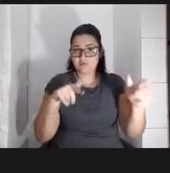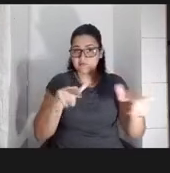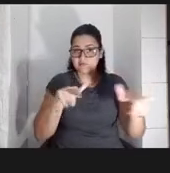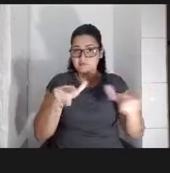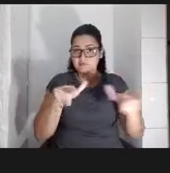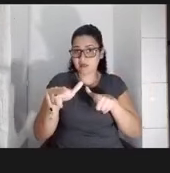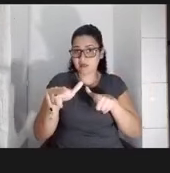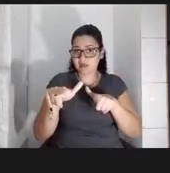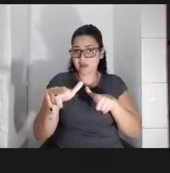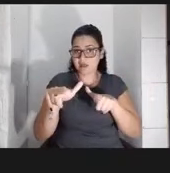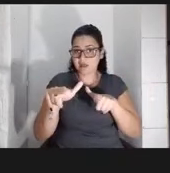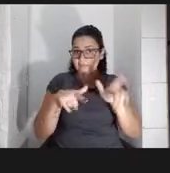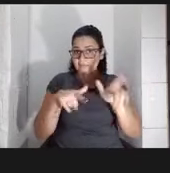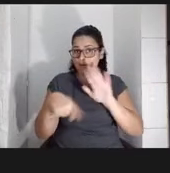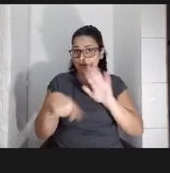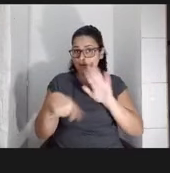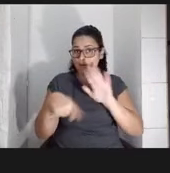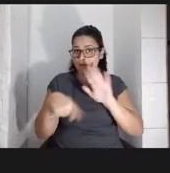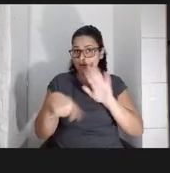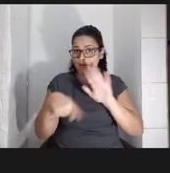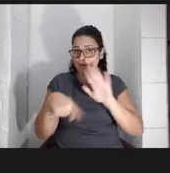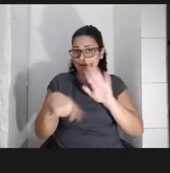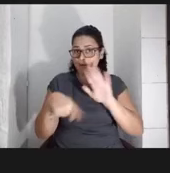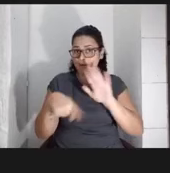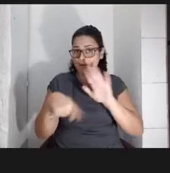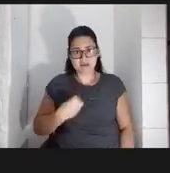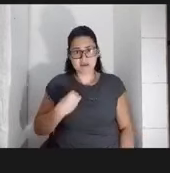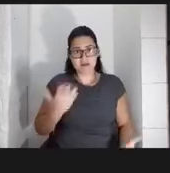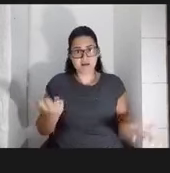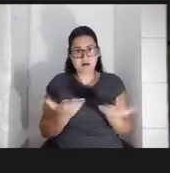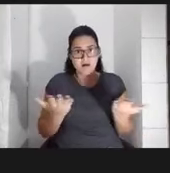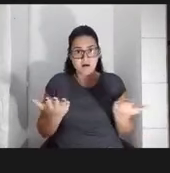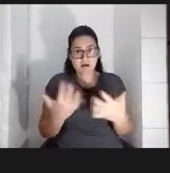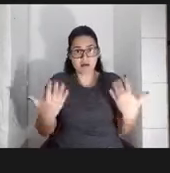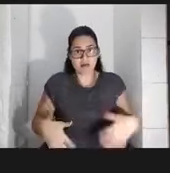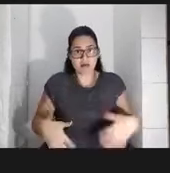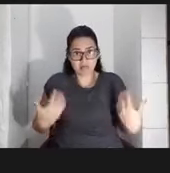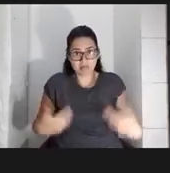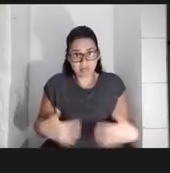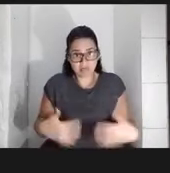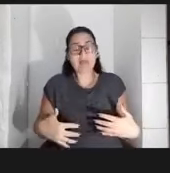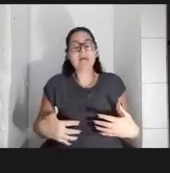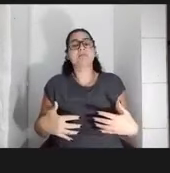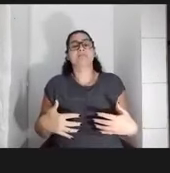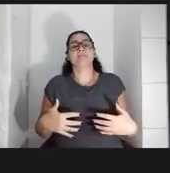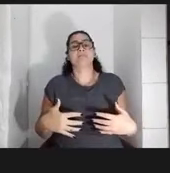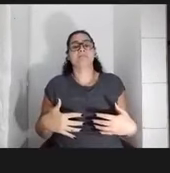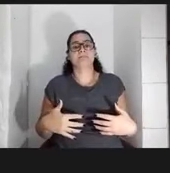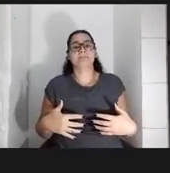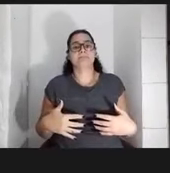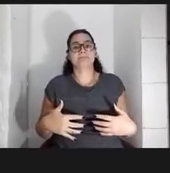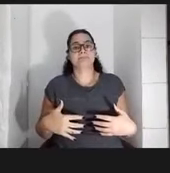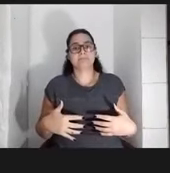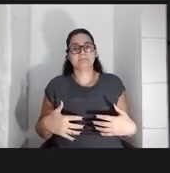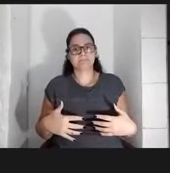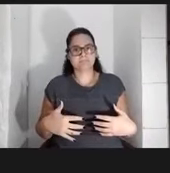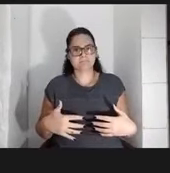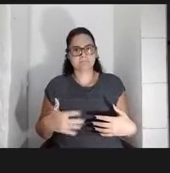transformação, enfrenta uma pandemia de ordem, talvez, não sei se